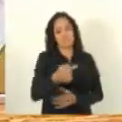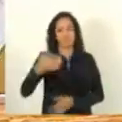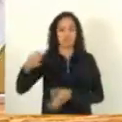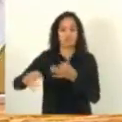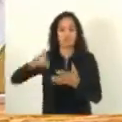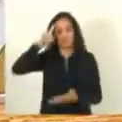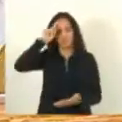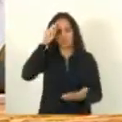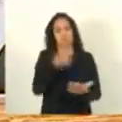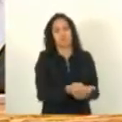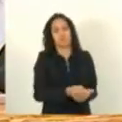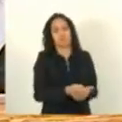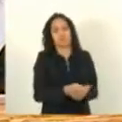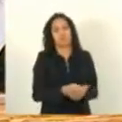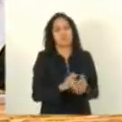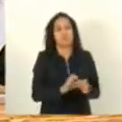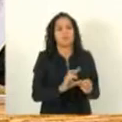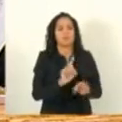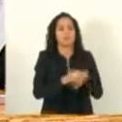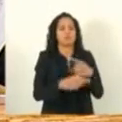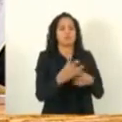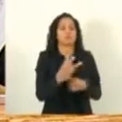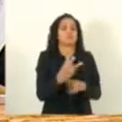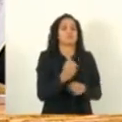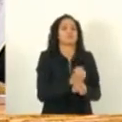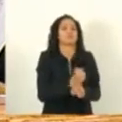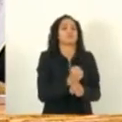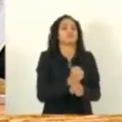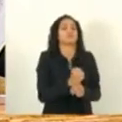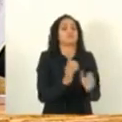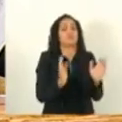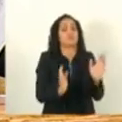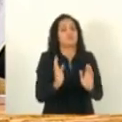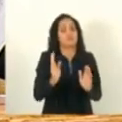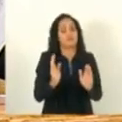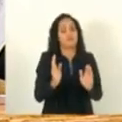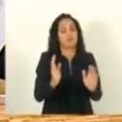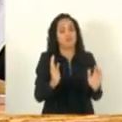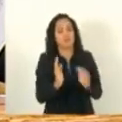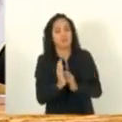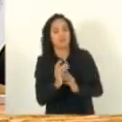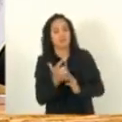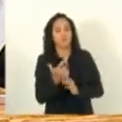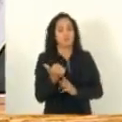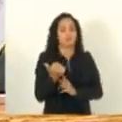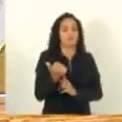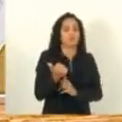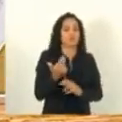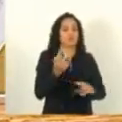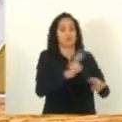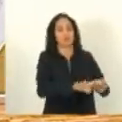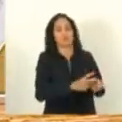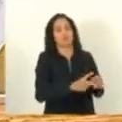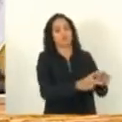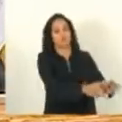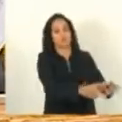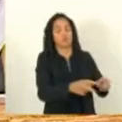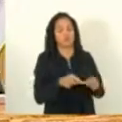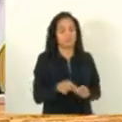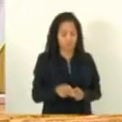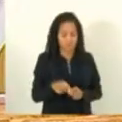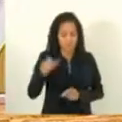determinação de internação por 3 anos, ele pode ficar até os 21 anos. E esses